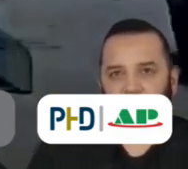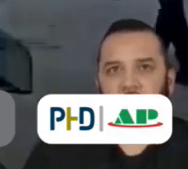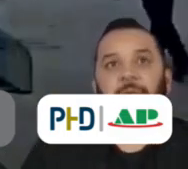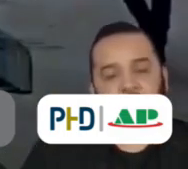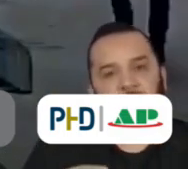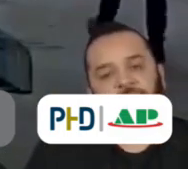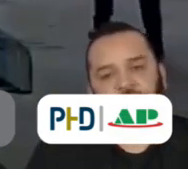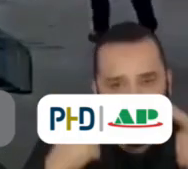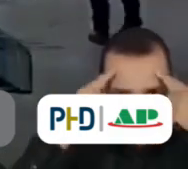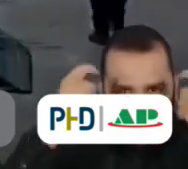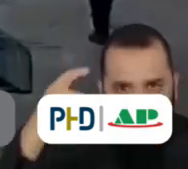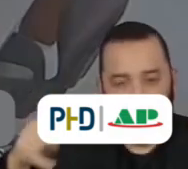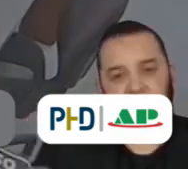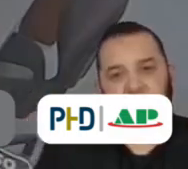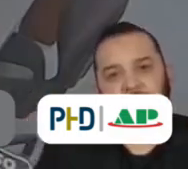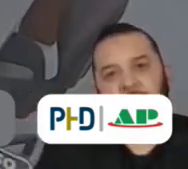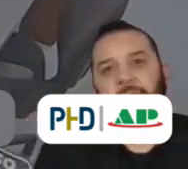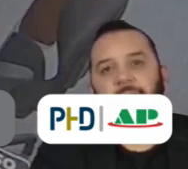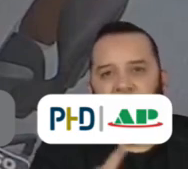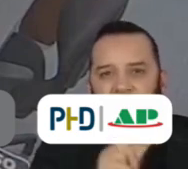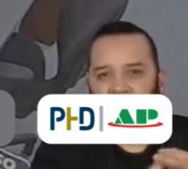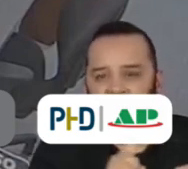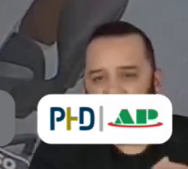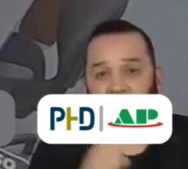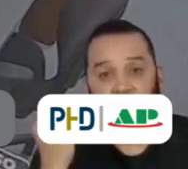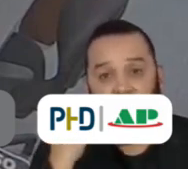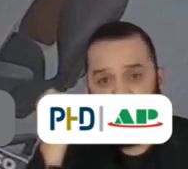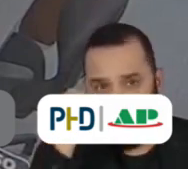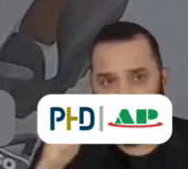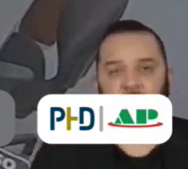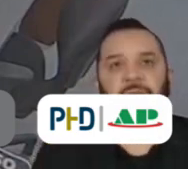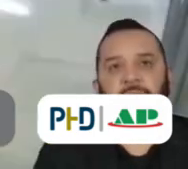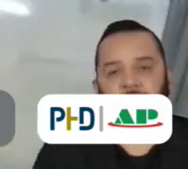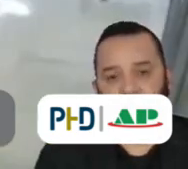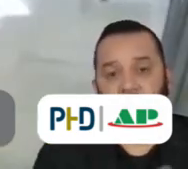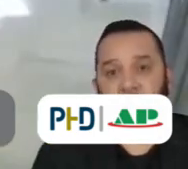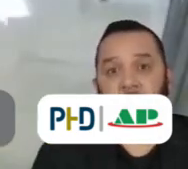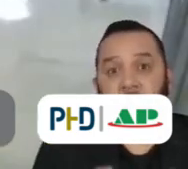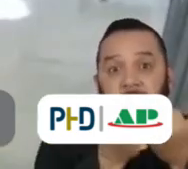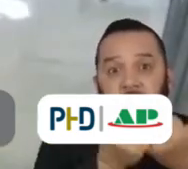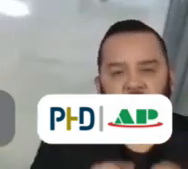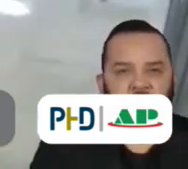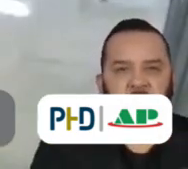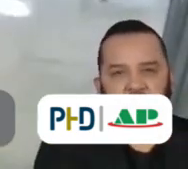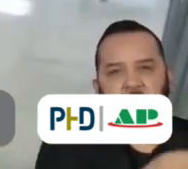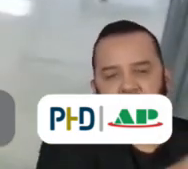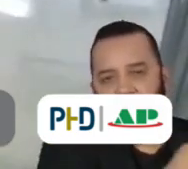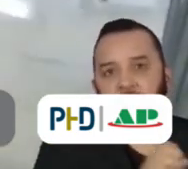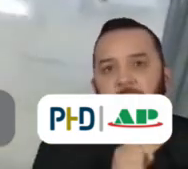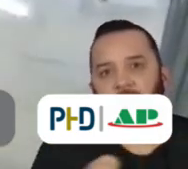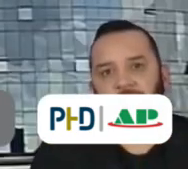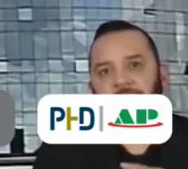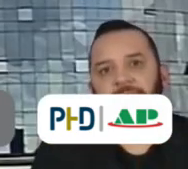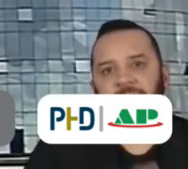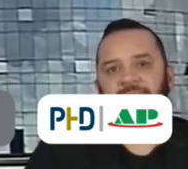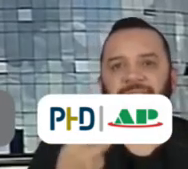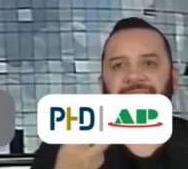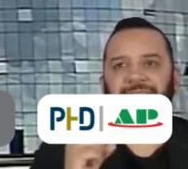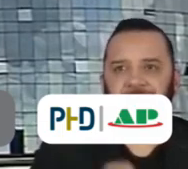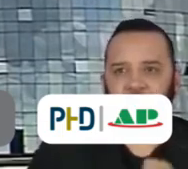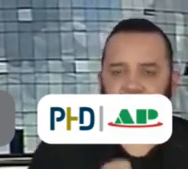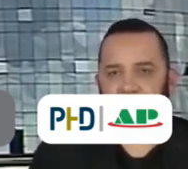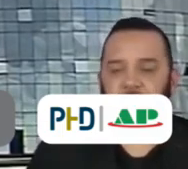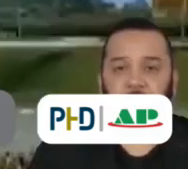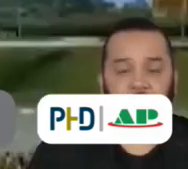de R$ 30 milhões, compartilhado com os demais condenados. No julgamento, a maioria dos ministros